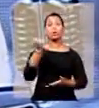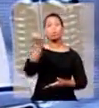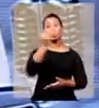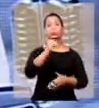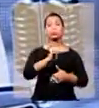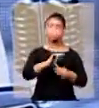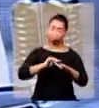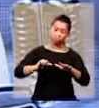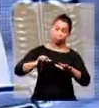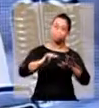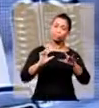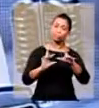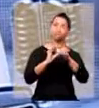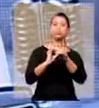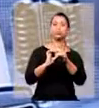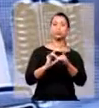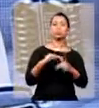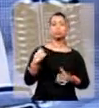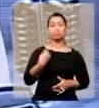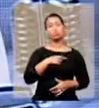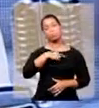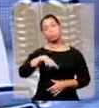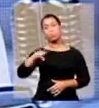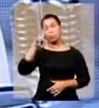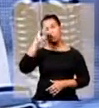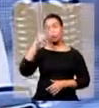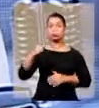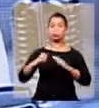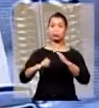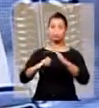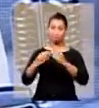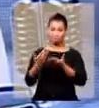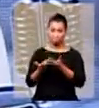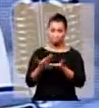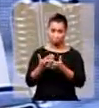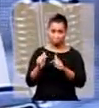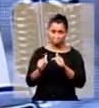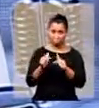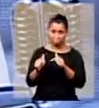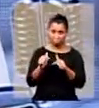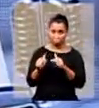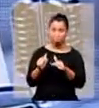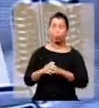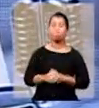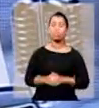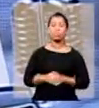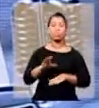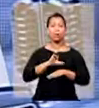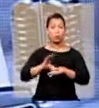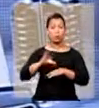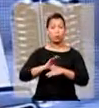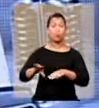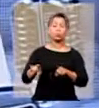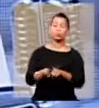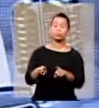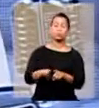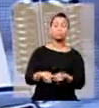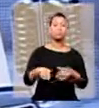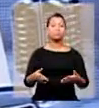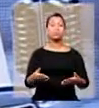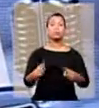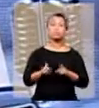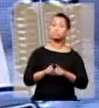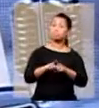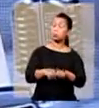cursos profissionalizantes, entendeu? Então, essas parcerias são muito importantes para nós, para a inclusão